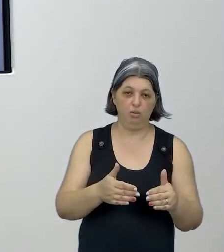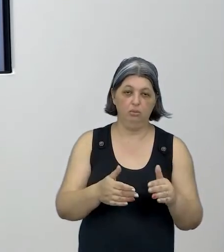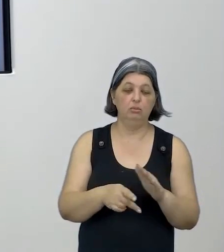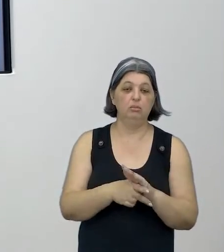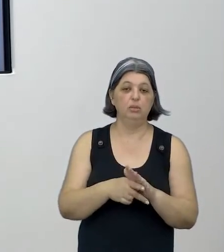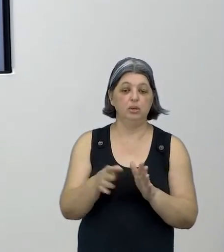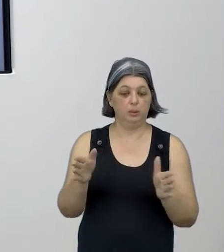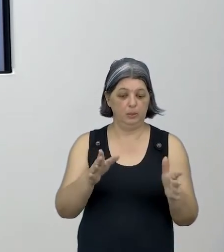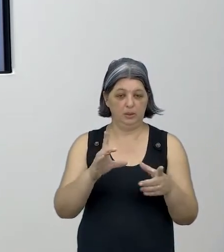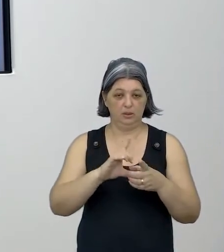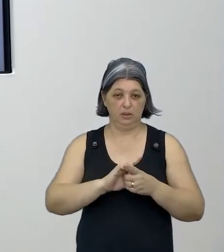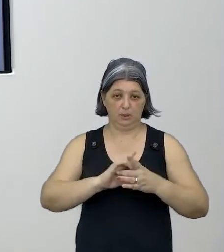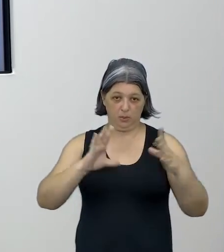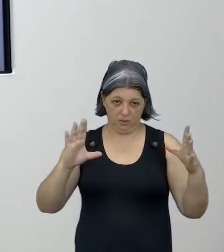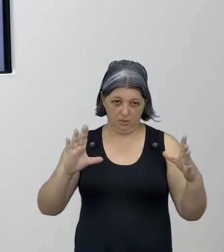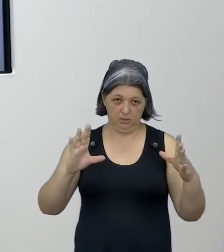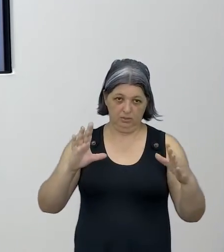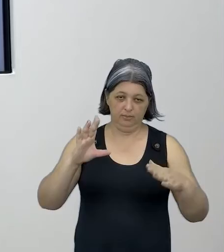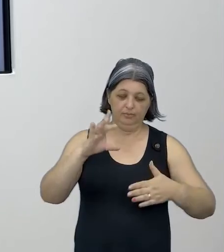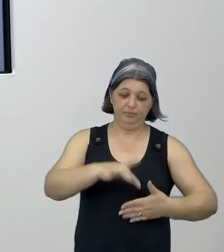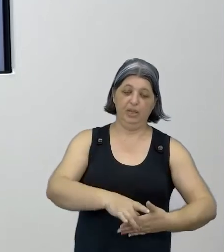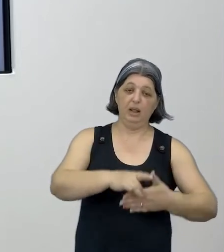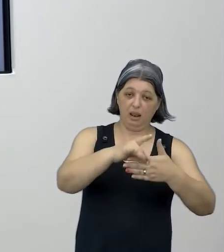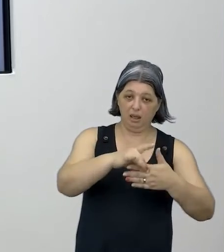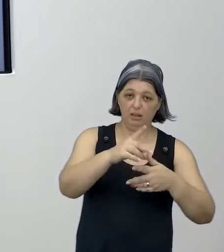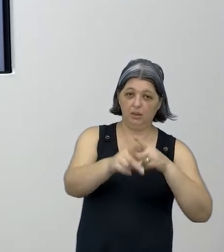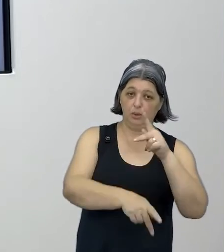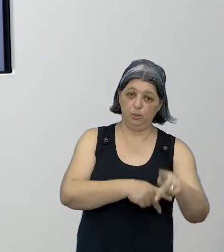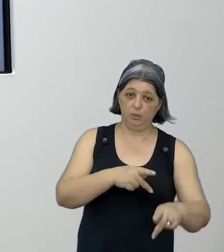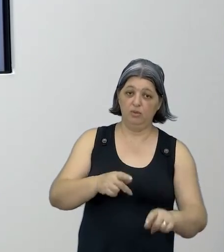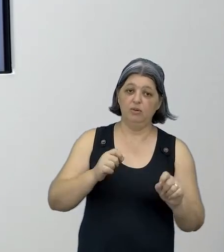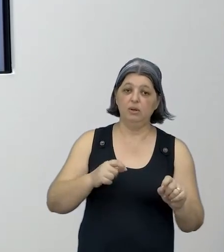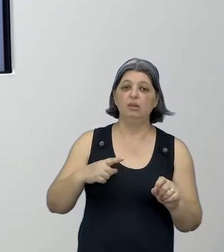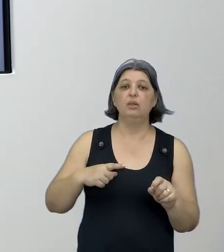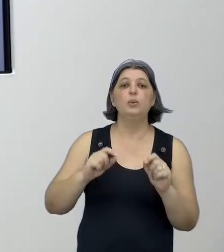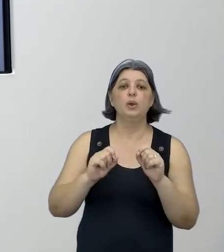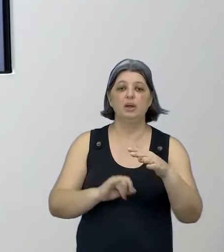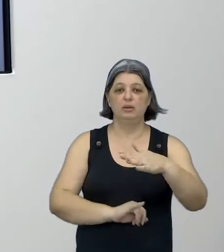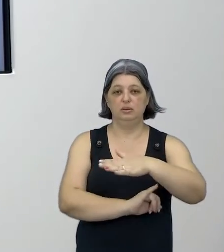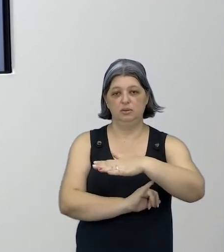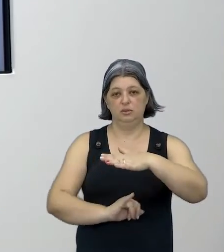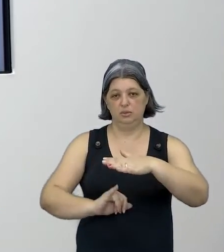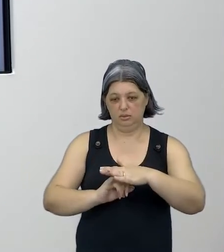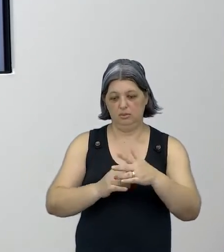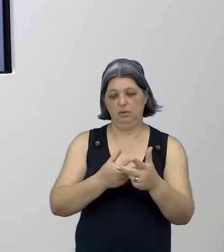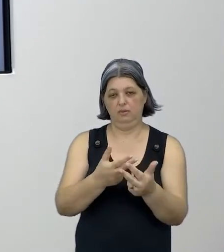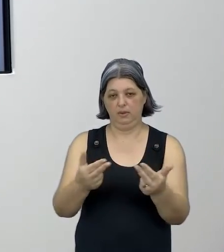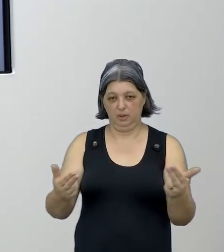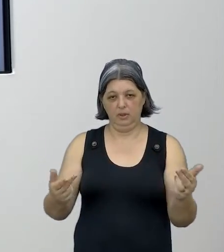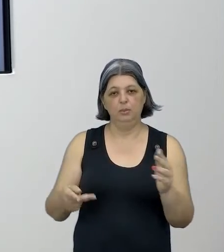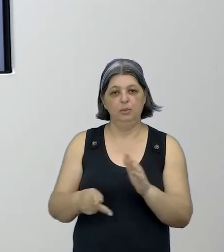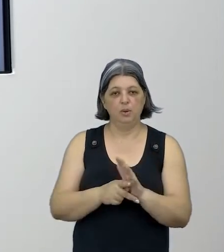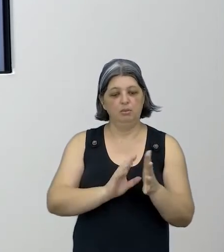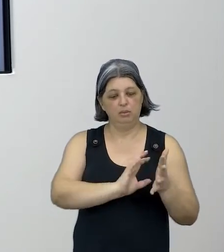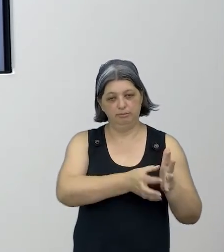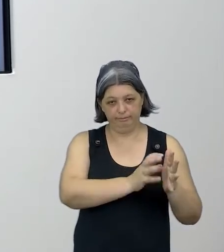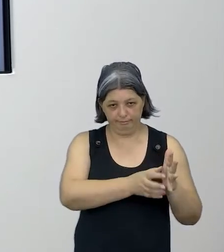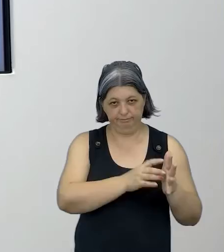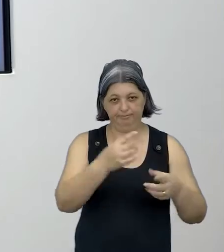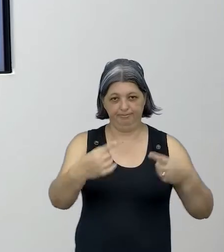democracia, entre o líder e as massas, você tem as instituições, os partidos